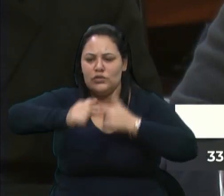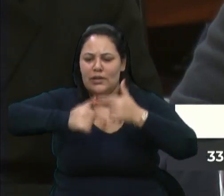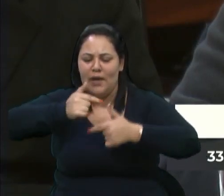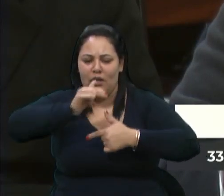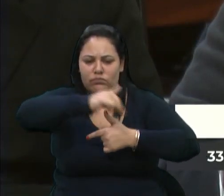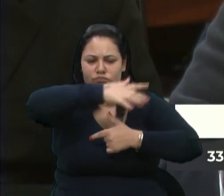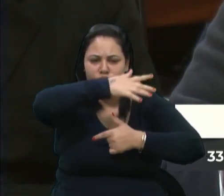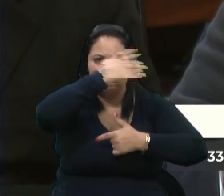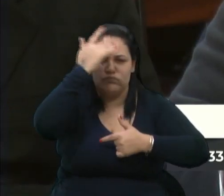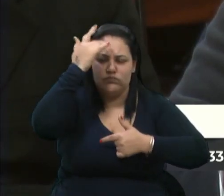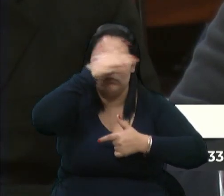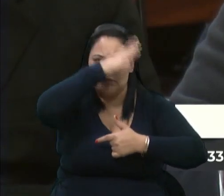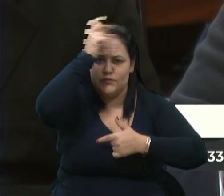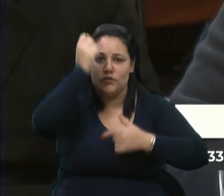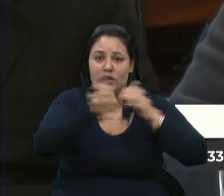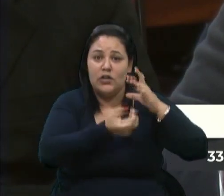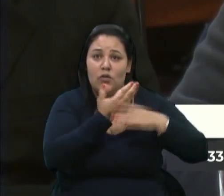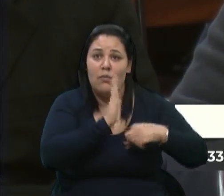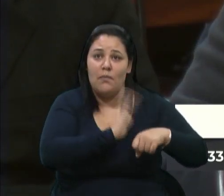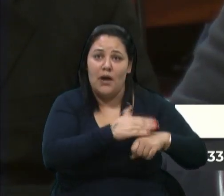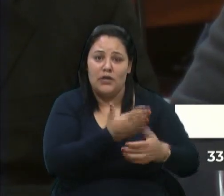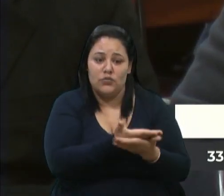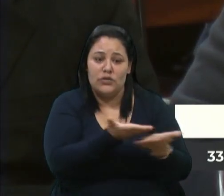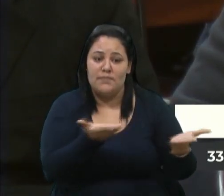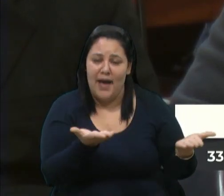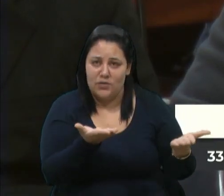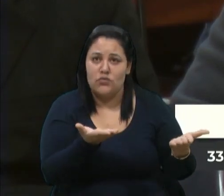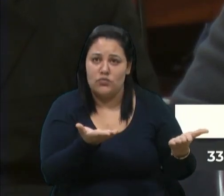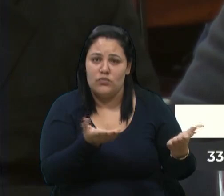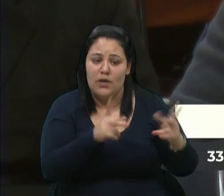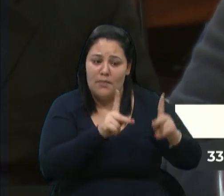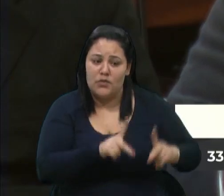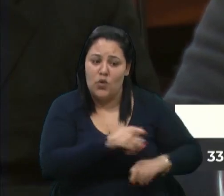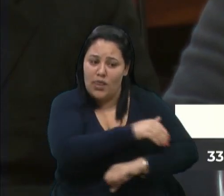criou mais um espaço para pessoas em situação de rua,